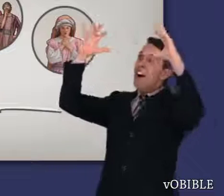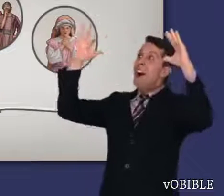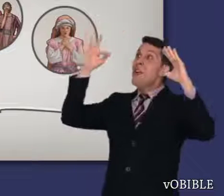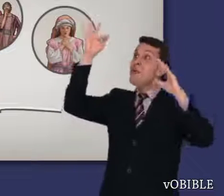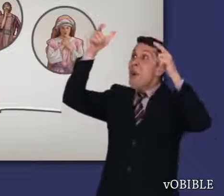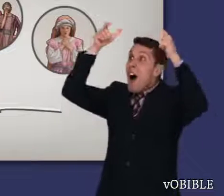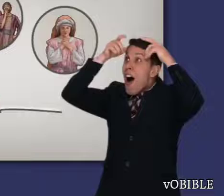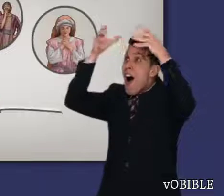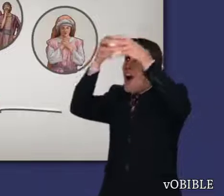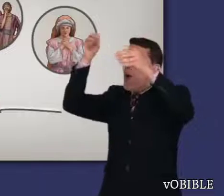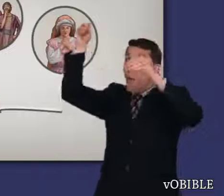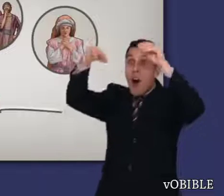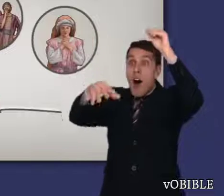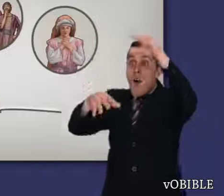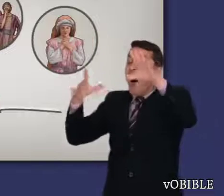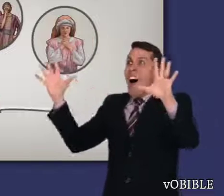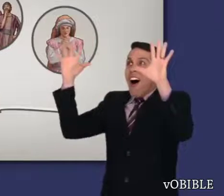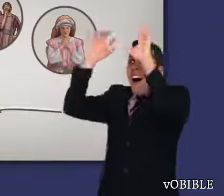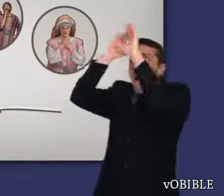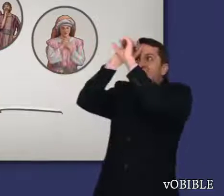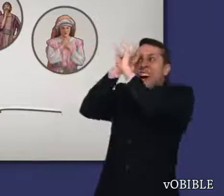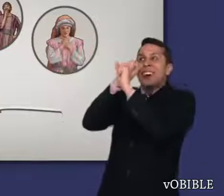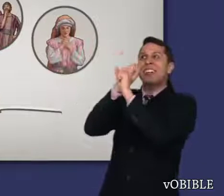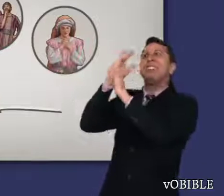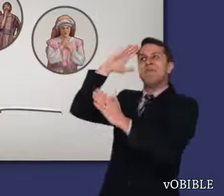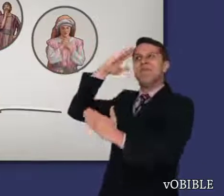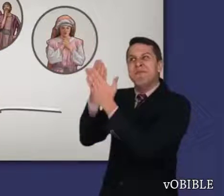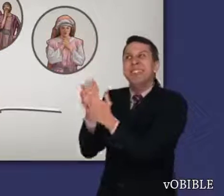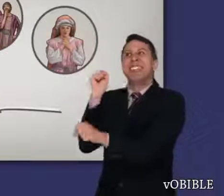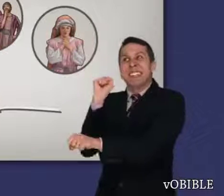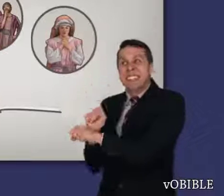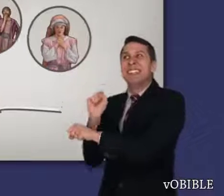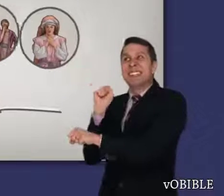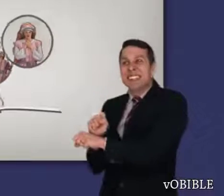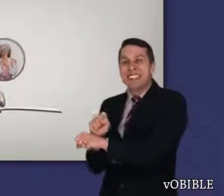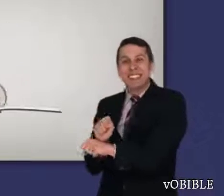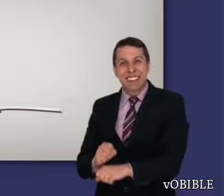Deus, o governo que vai cuidar de todas as pessoas que adoram o nosso Deus, Jeová?